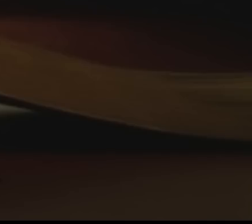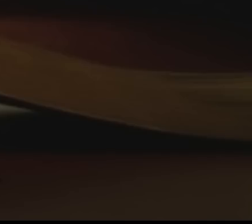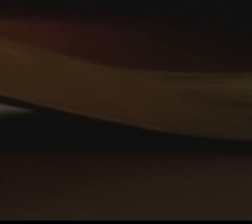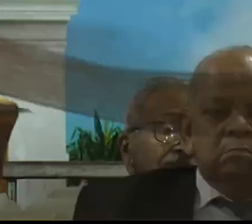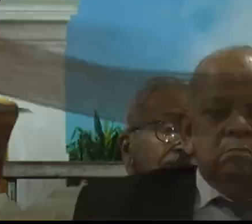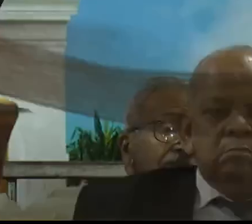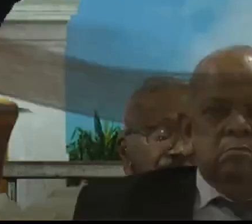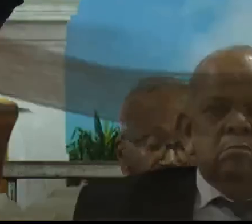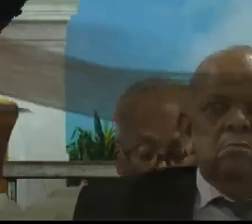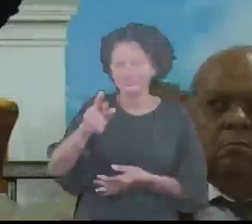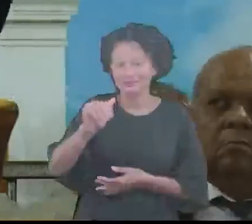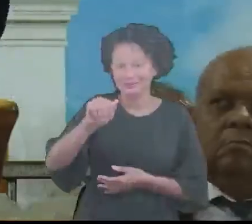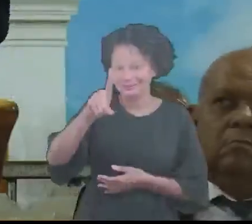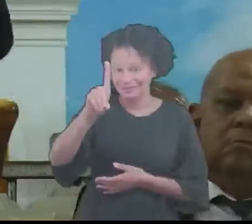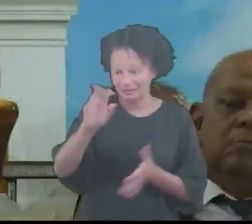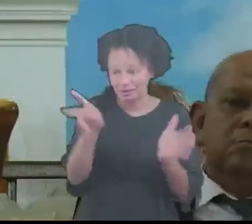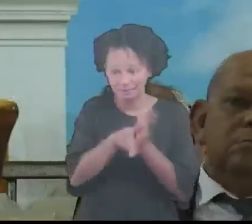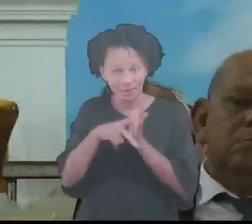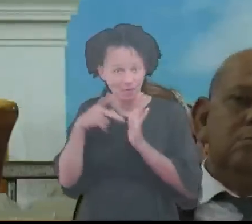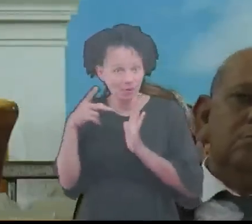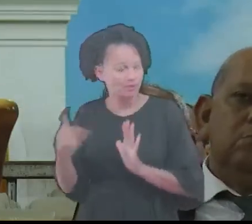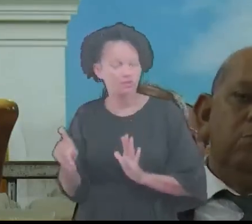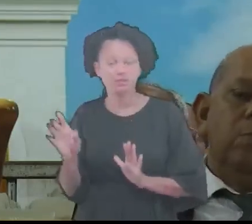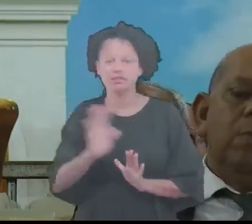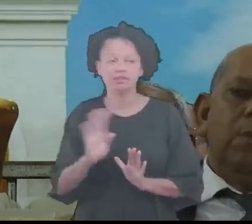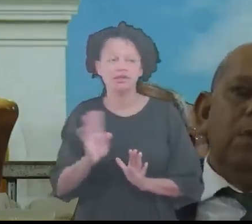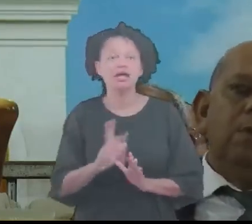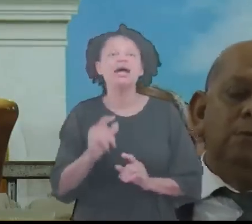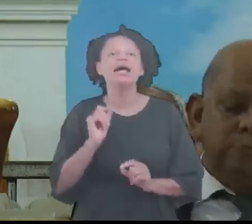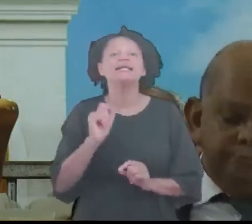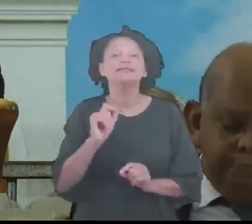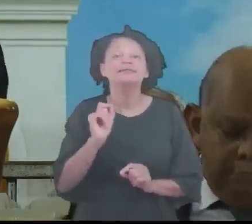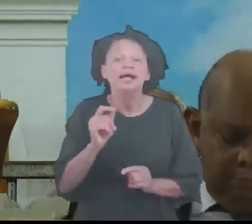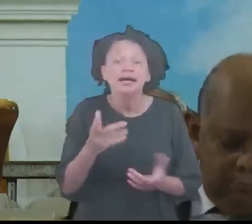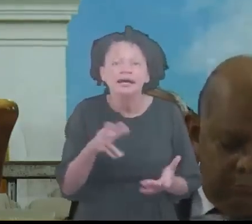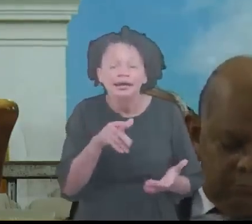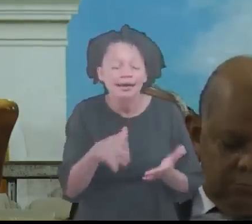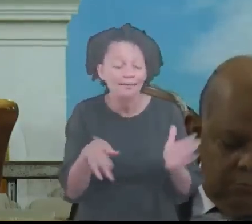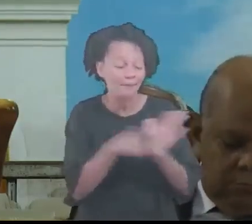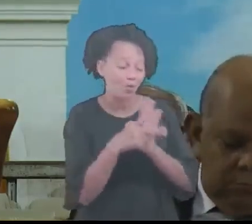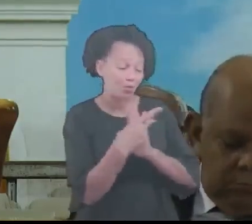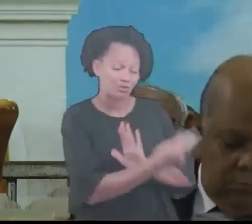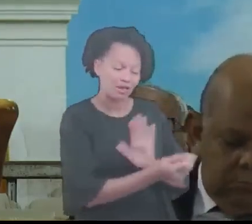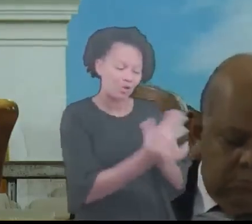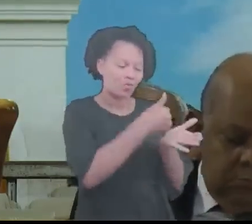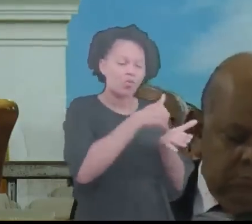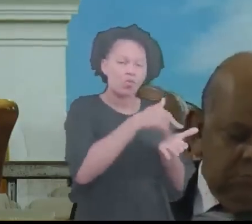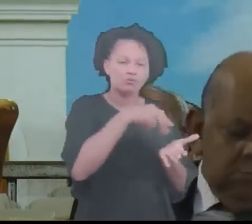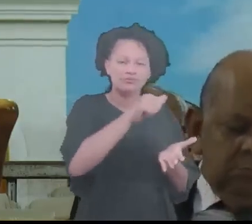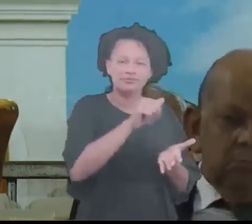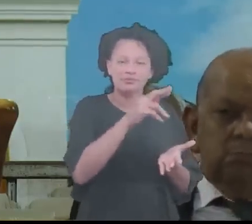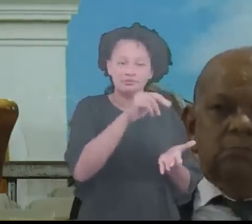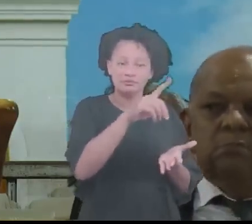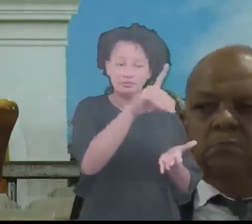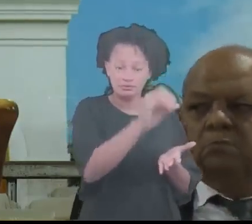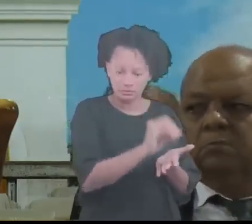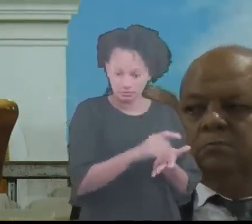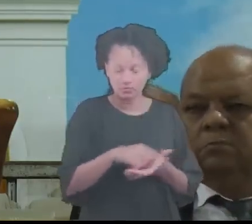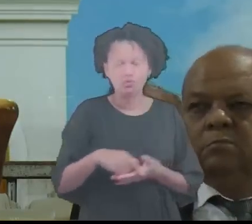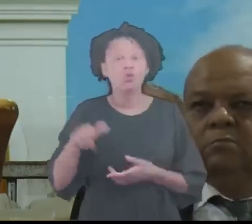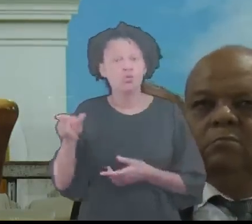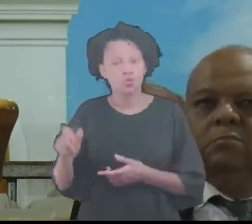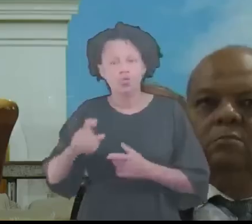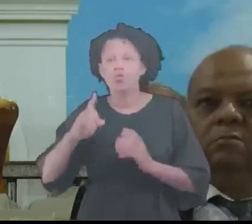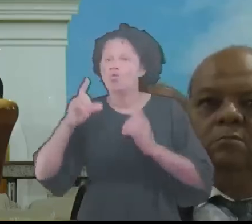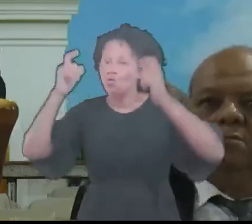O nardo aqui não é dele. O nardo aqui é de quem, meus irmãos? É dela. Ela disse que enquanto o rei